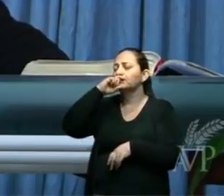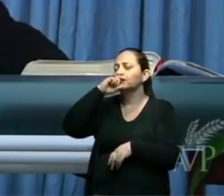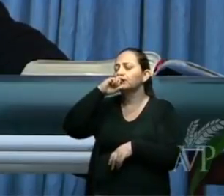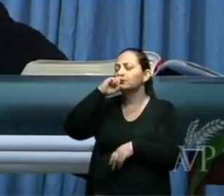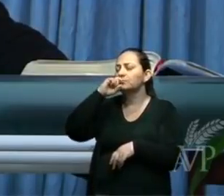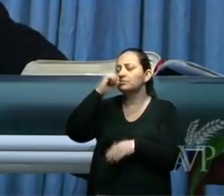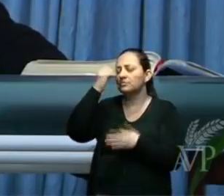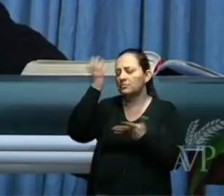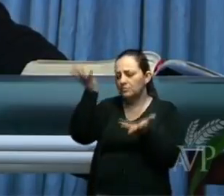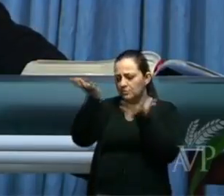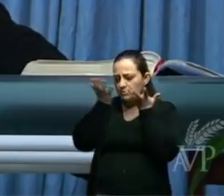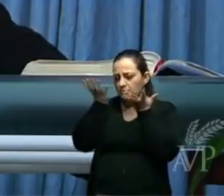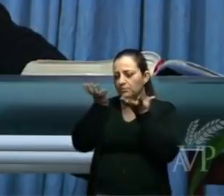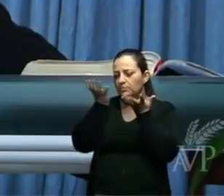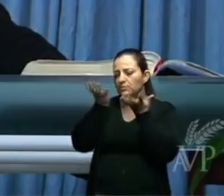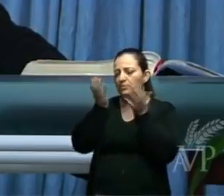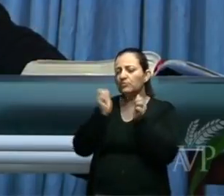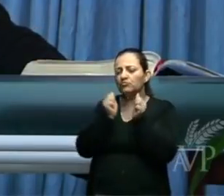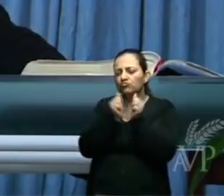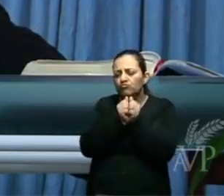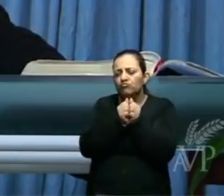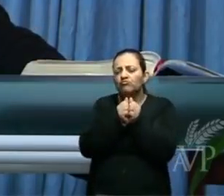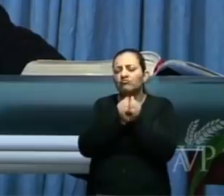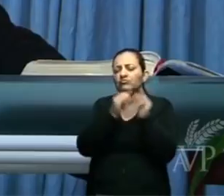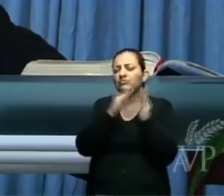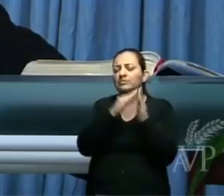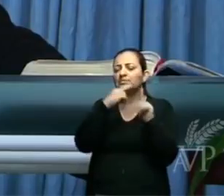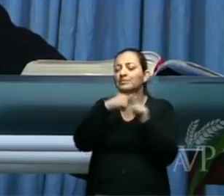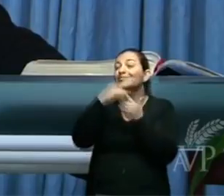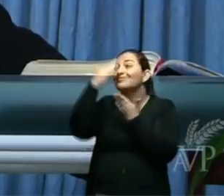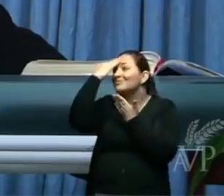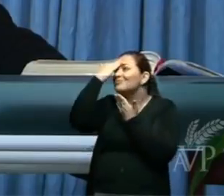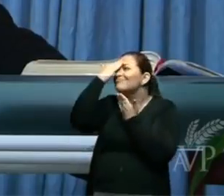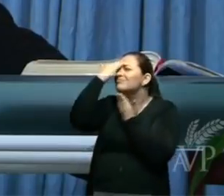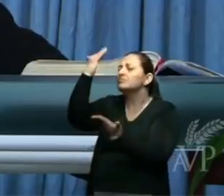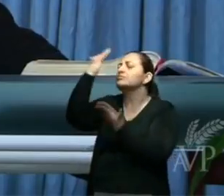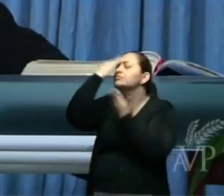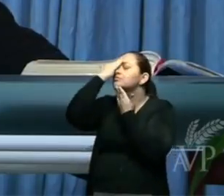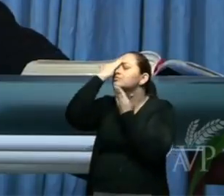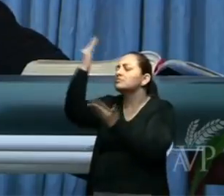eu quero junto com esta igreja agradecer